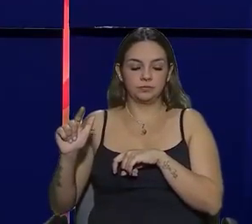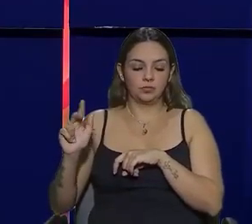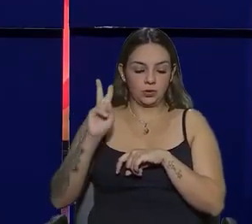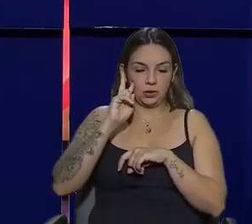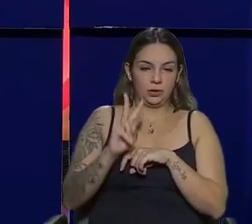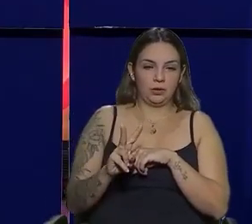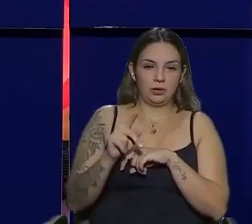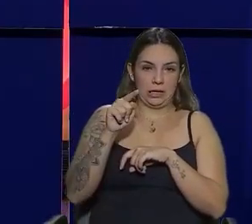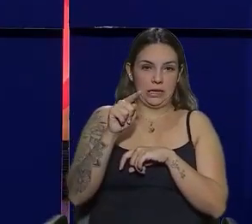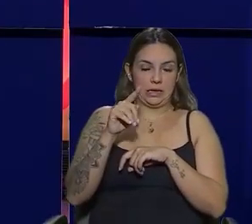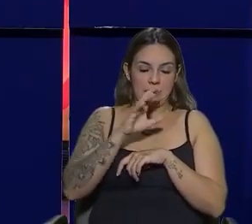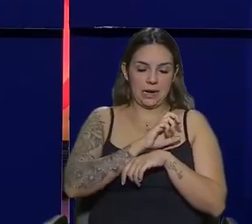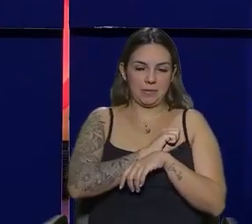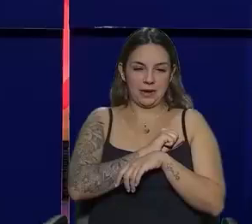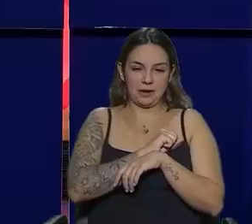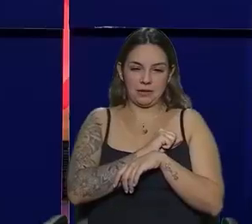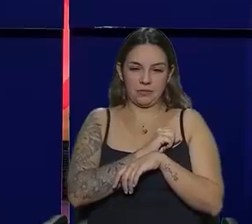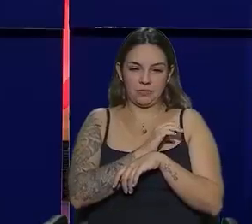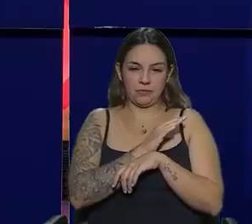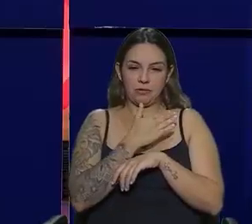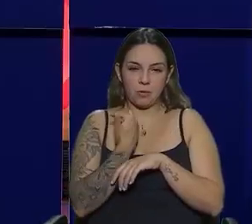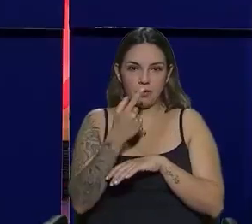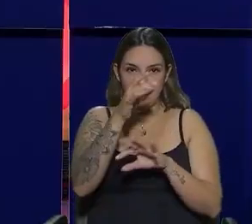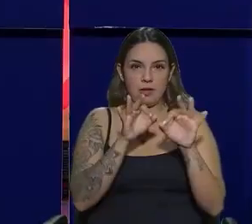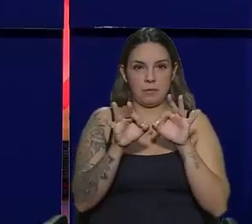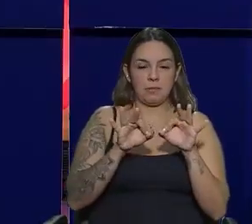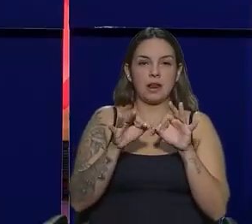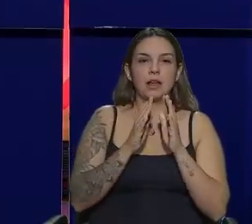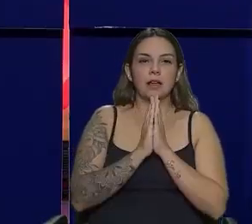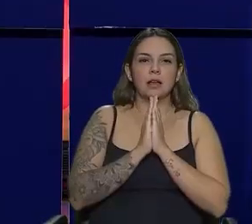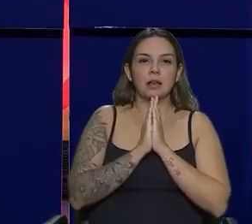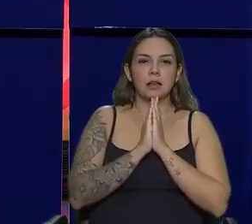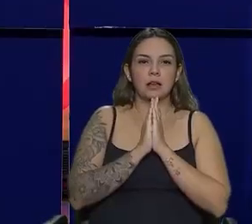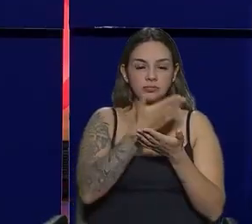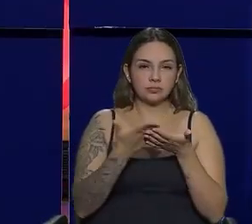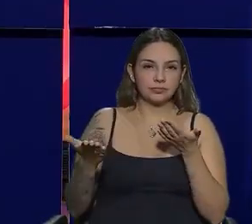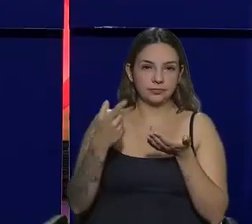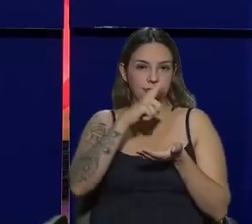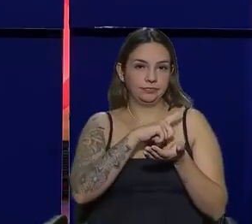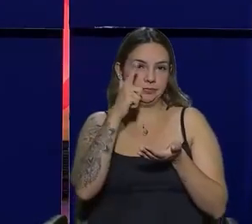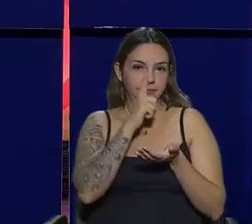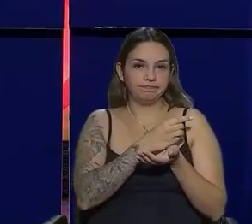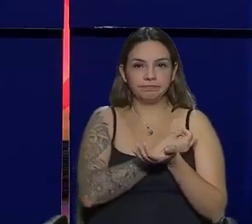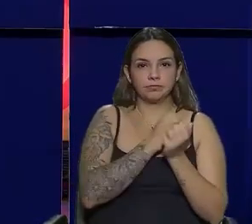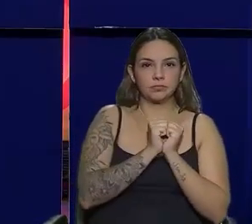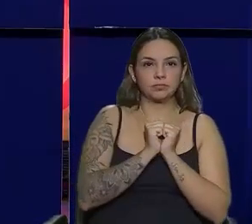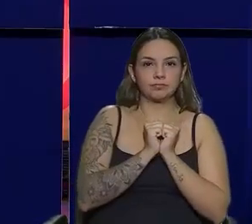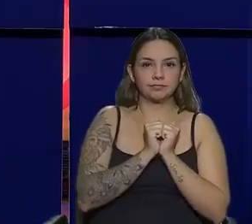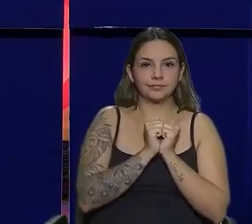você vê que aquilo que você amava está indo embora e que você que tem que preparar isso. Eu vivenciei, você teve o ganho da